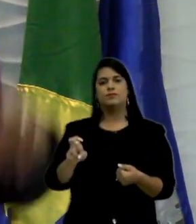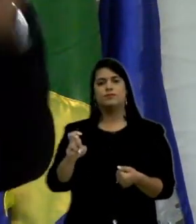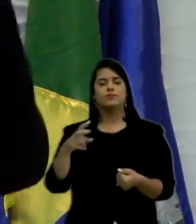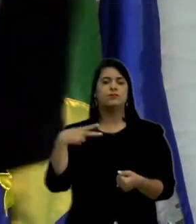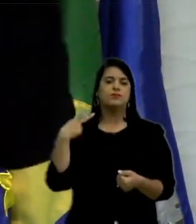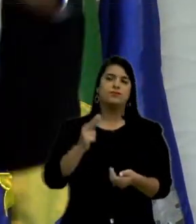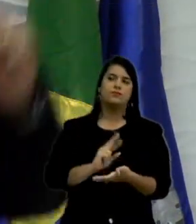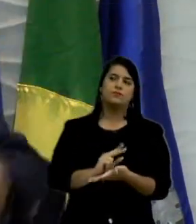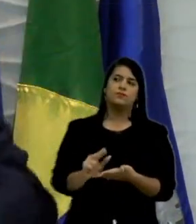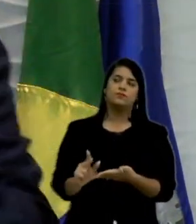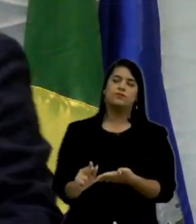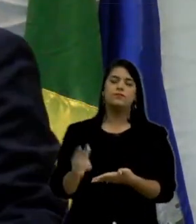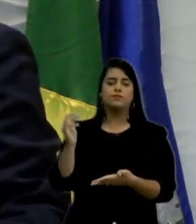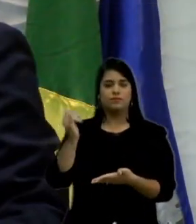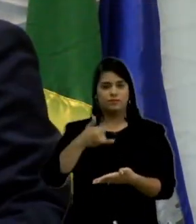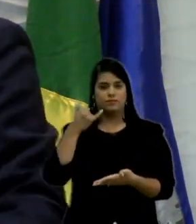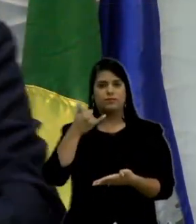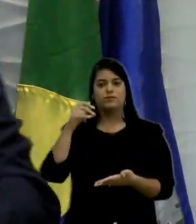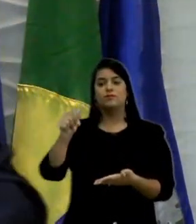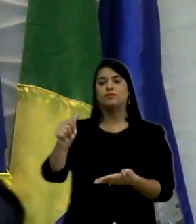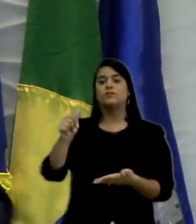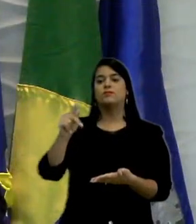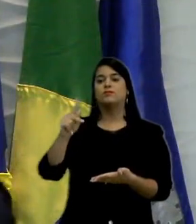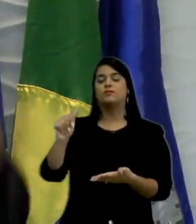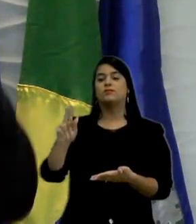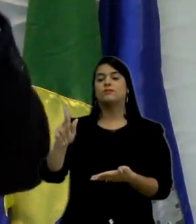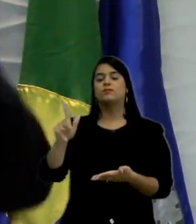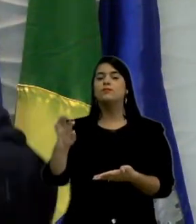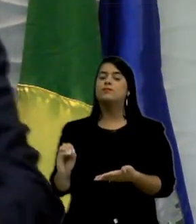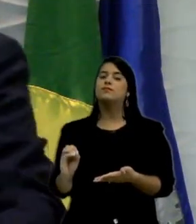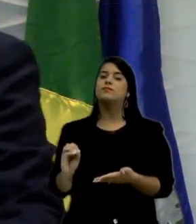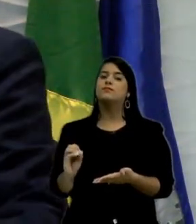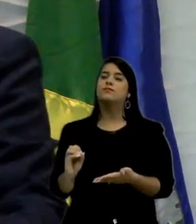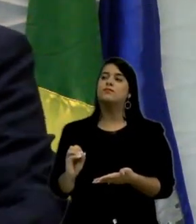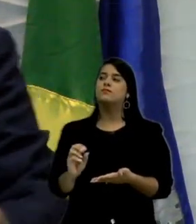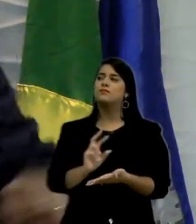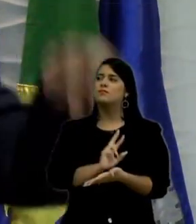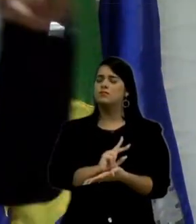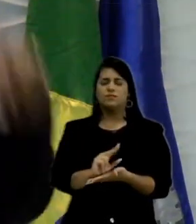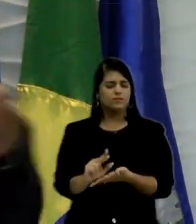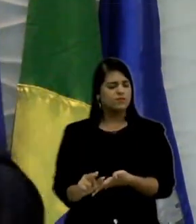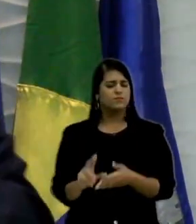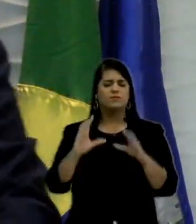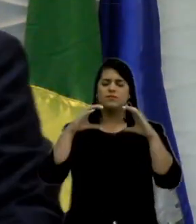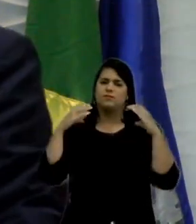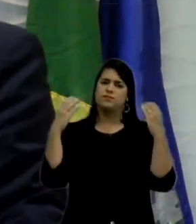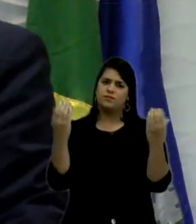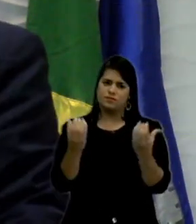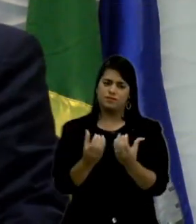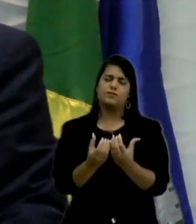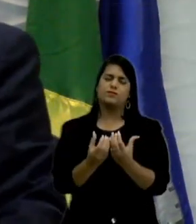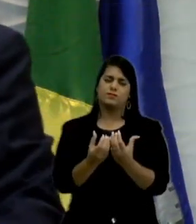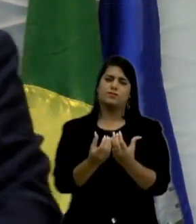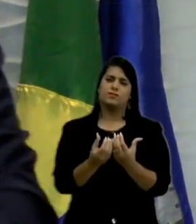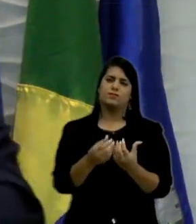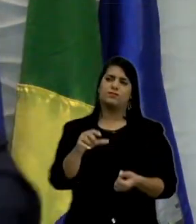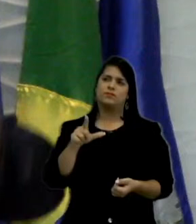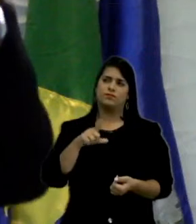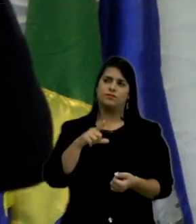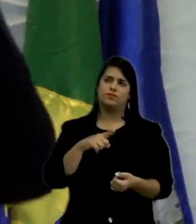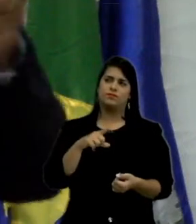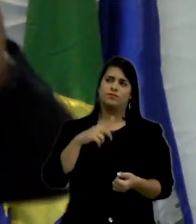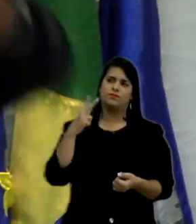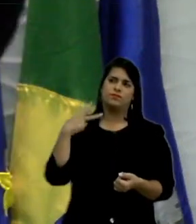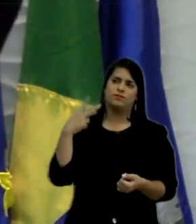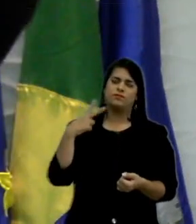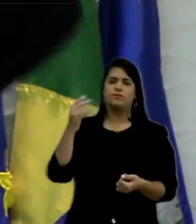vereador, que ligou para Paulo e ele negou um carro. Várias vezes a gente vindo de congresso, já teve vereador de oposição que